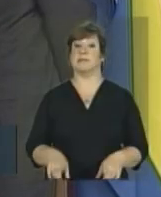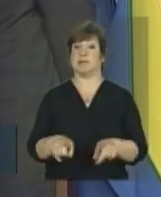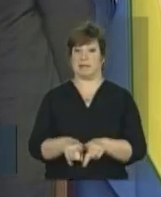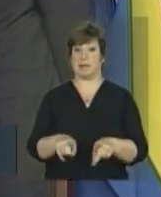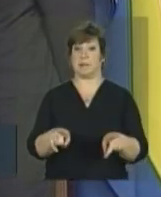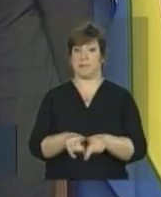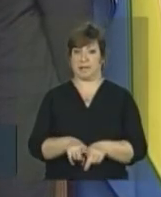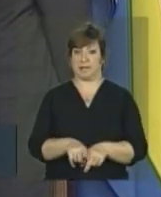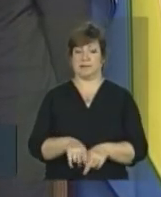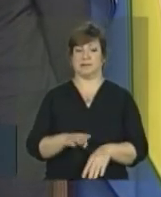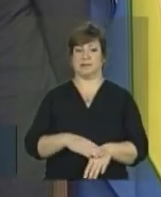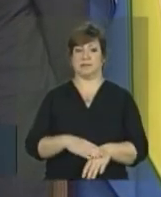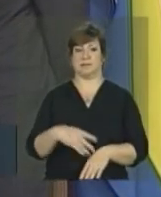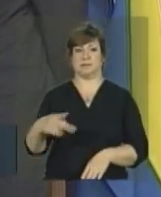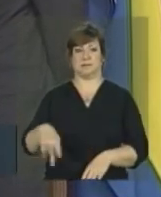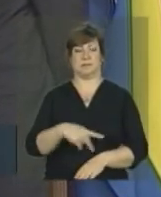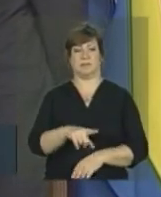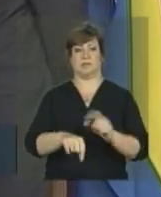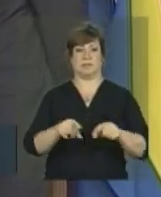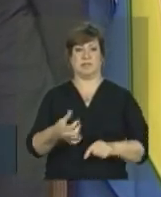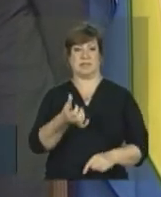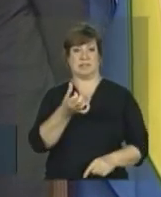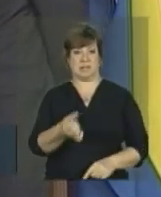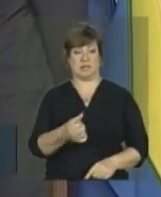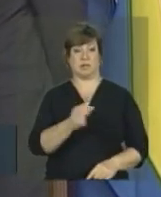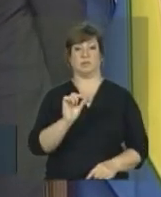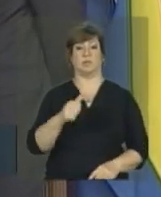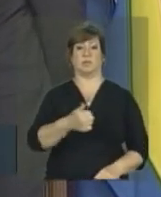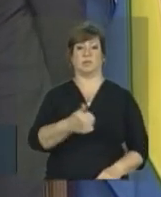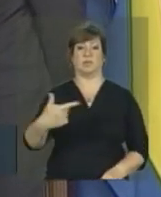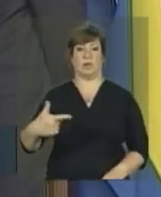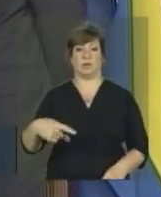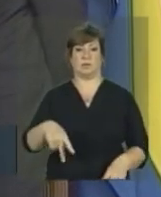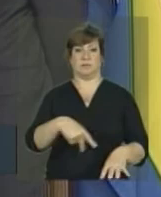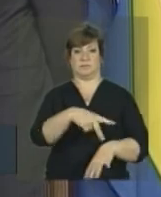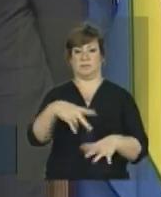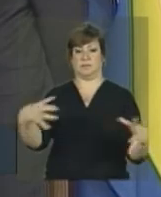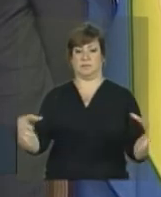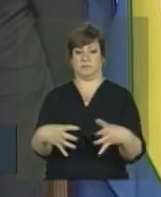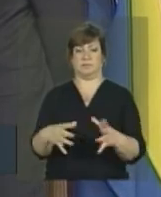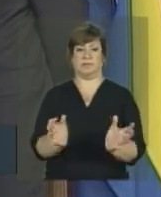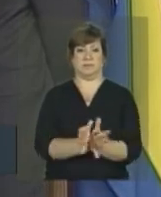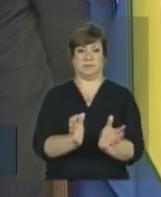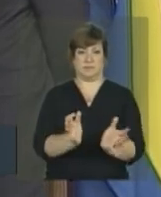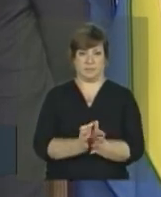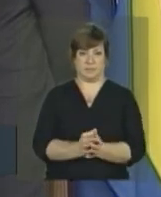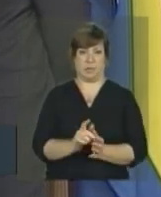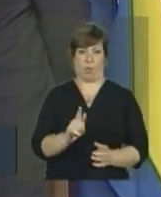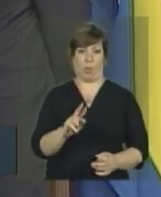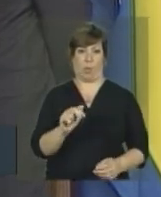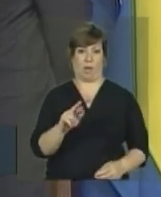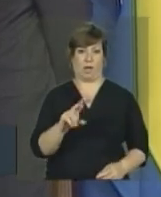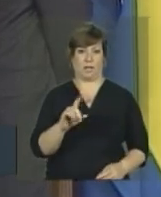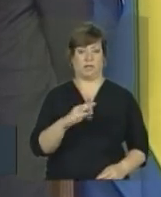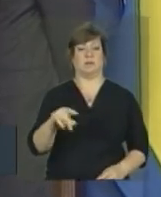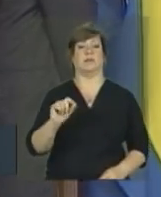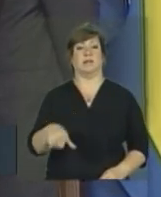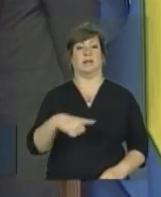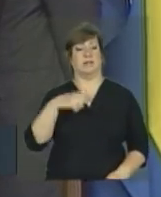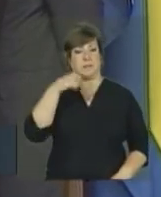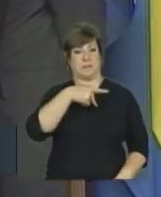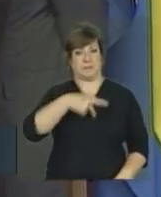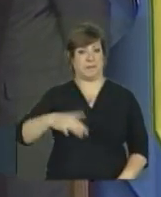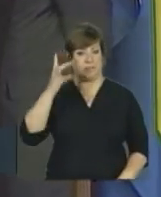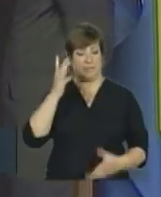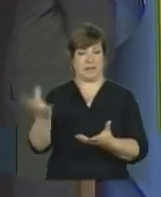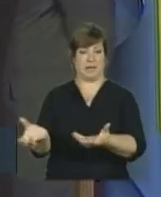Também nomeia 6 dos 12 membros do Conselho dos Guardiões. A presidenta Dilma Rousseff acaba